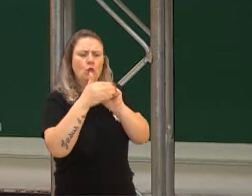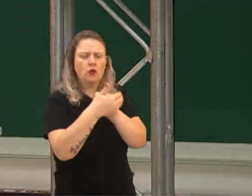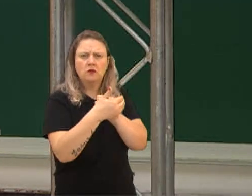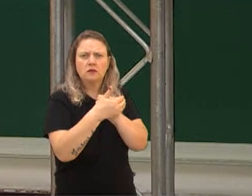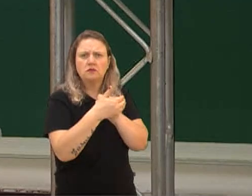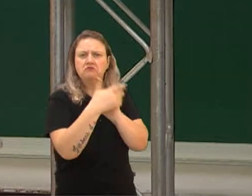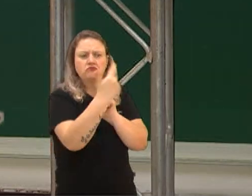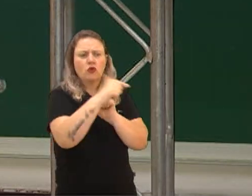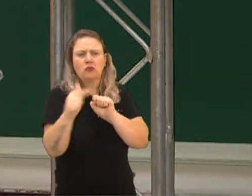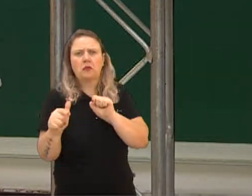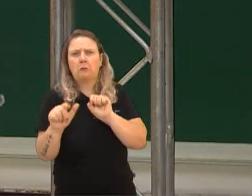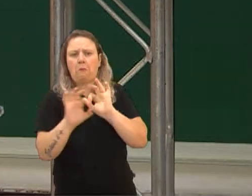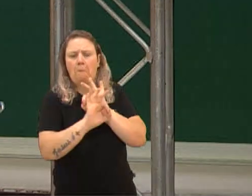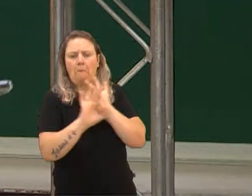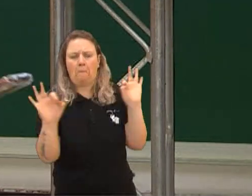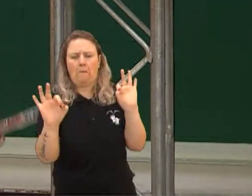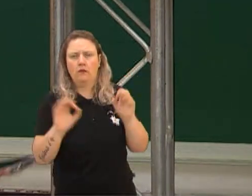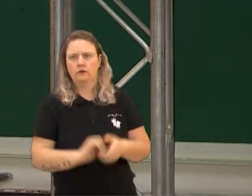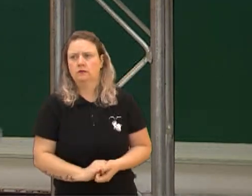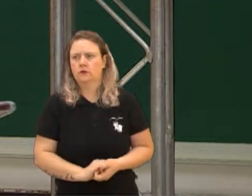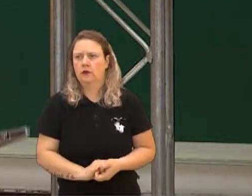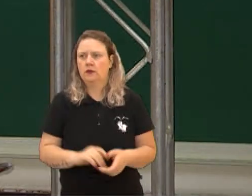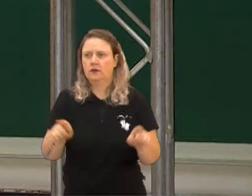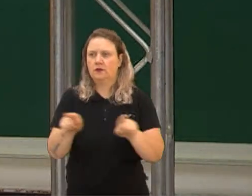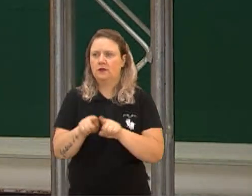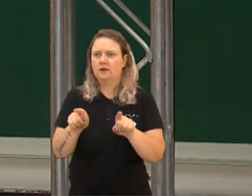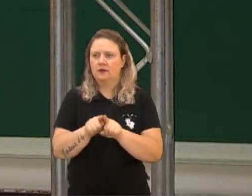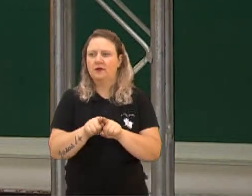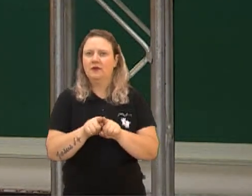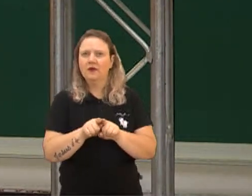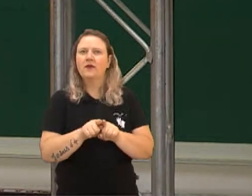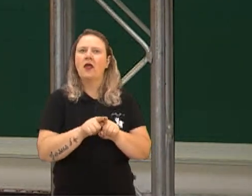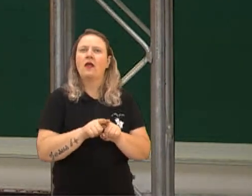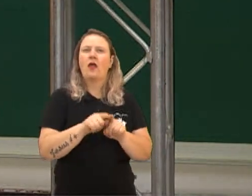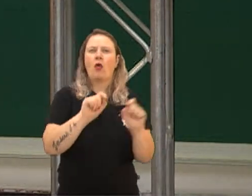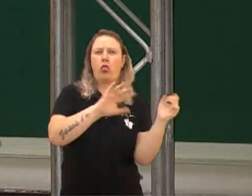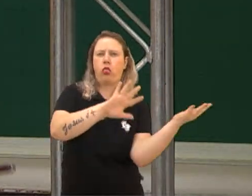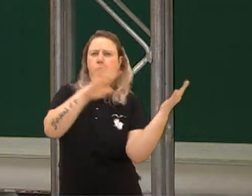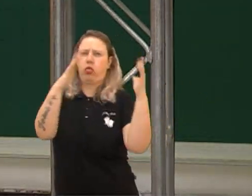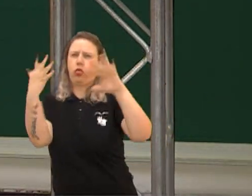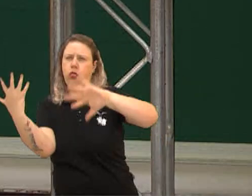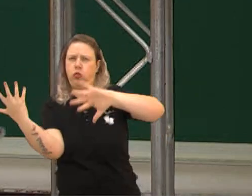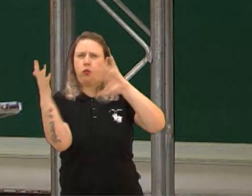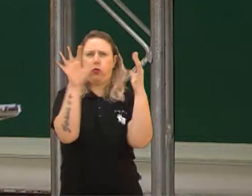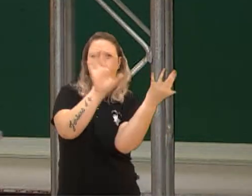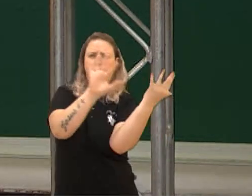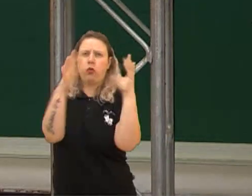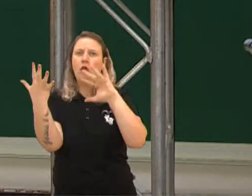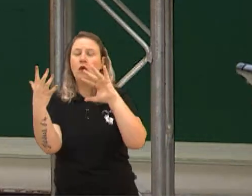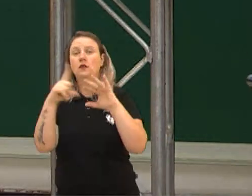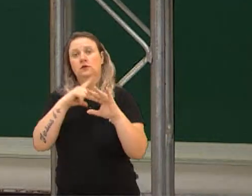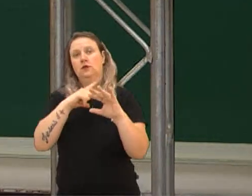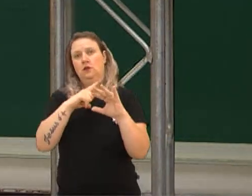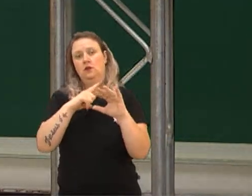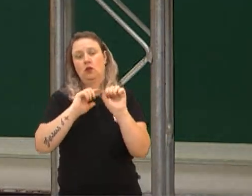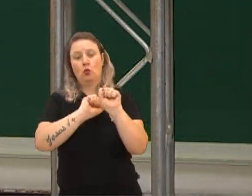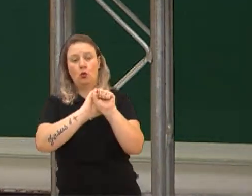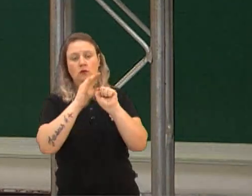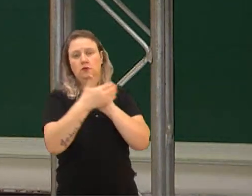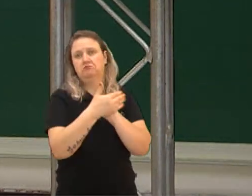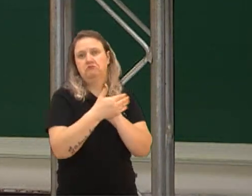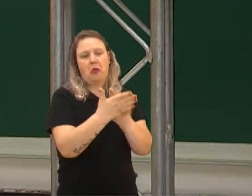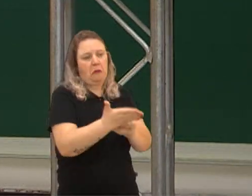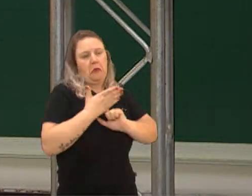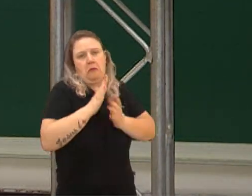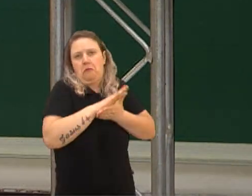é inexistente. Via de regra, quando se refere a fenômenos atmosféricos, a gente tem a presença do sujeito